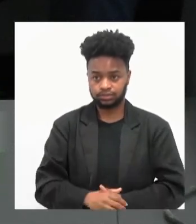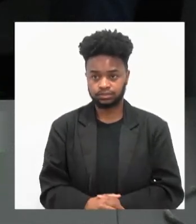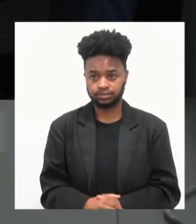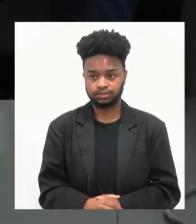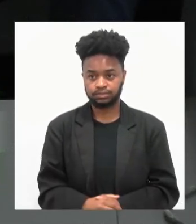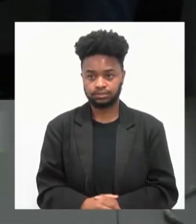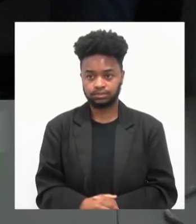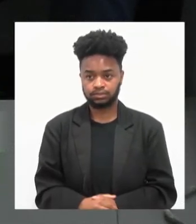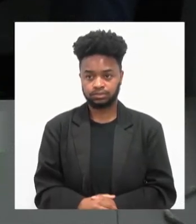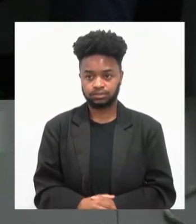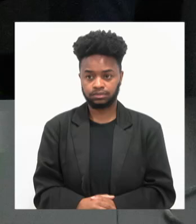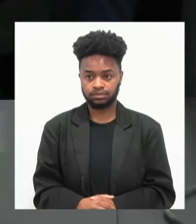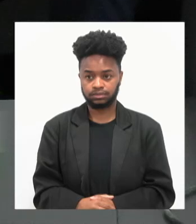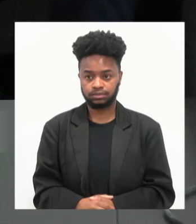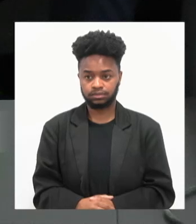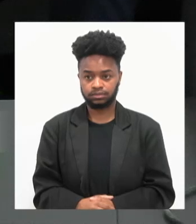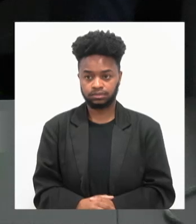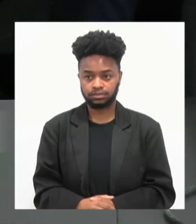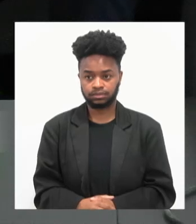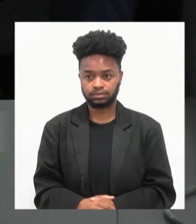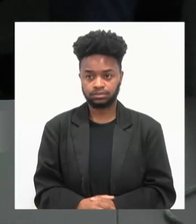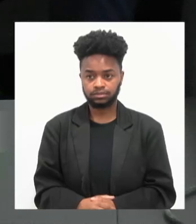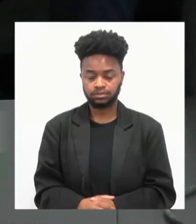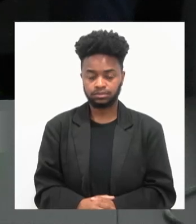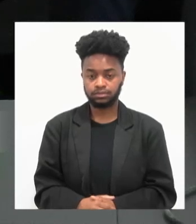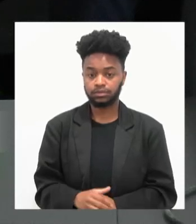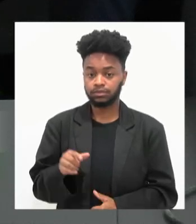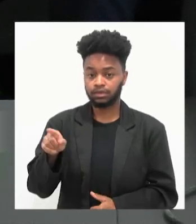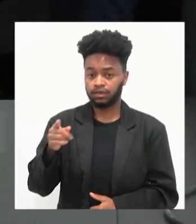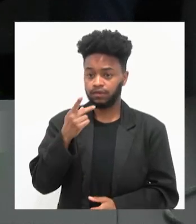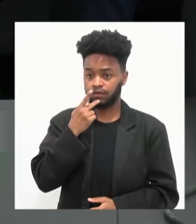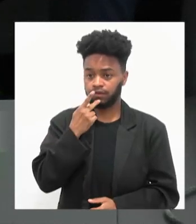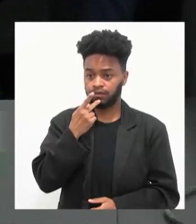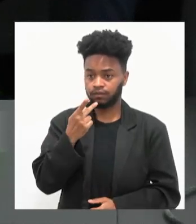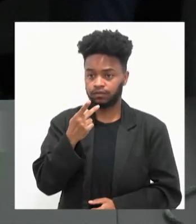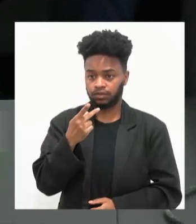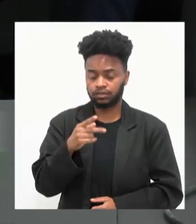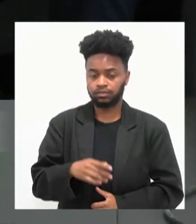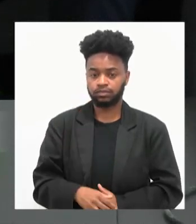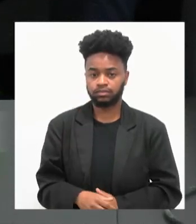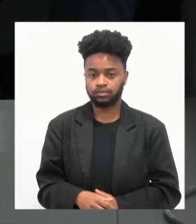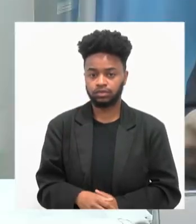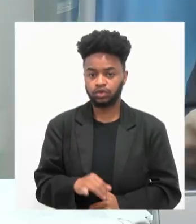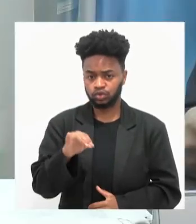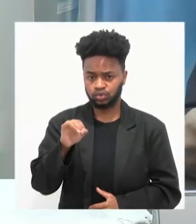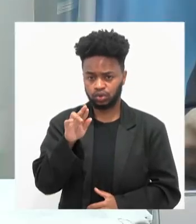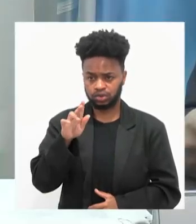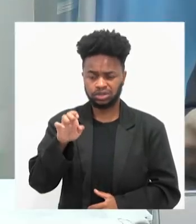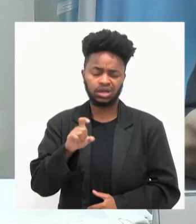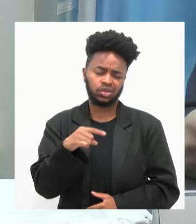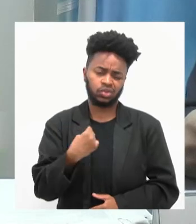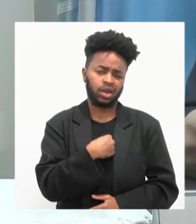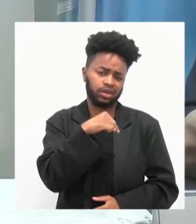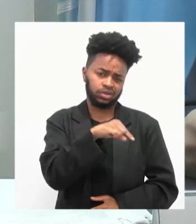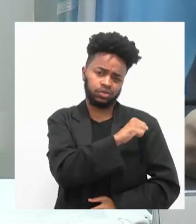falou? O seu Jorge. Tá. Fique tranquilo, a gente está no Rio de Janeiro. Isso aqui é um estado de malandro. Aqui não tem